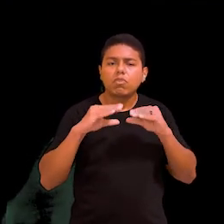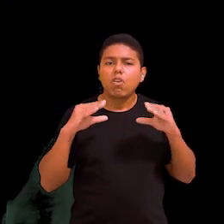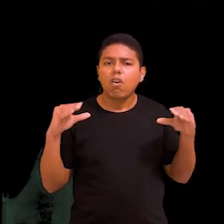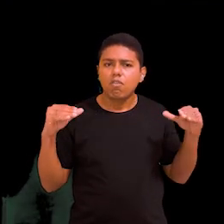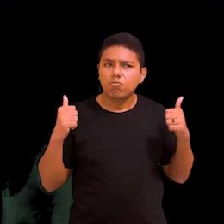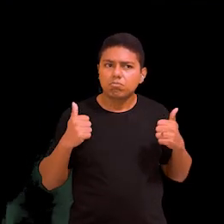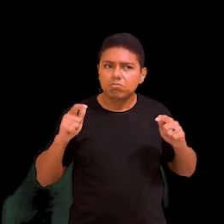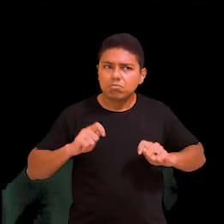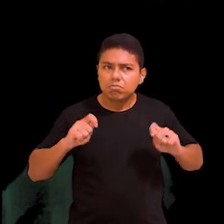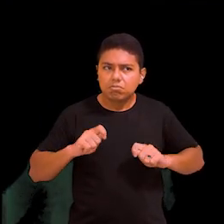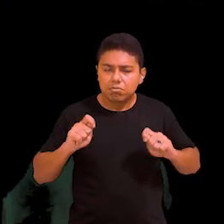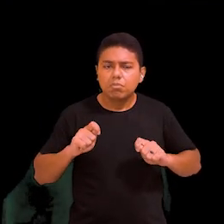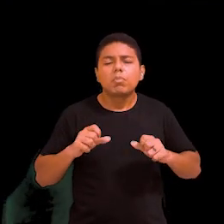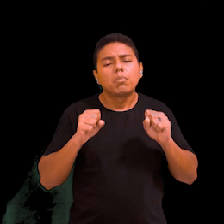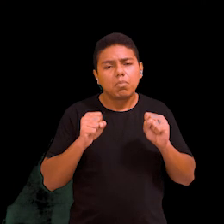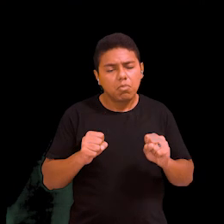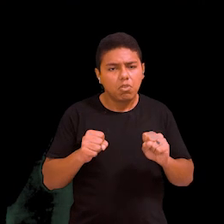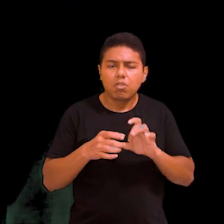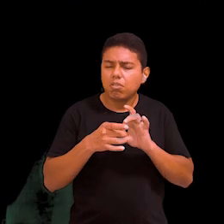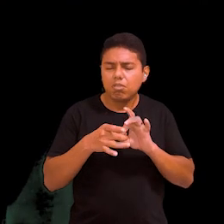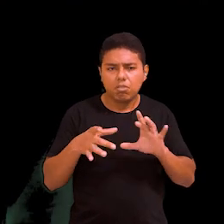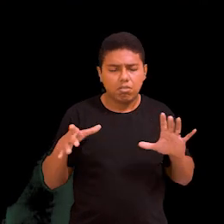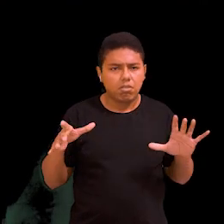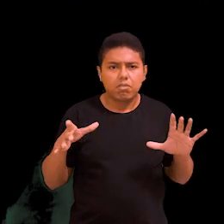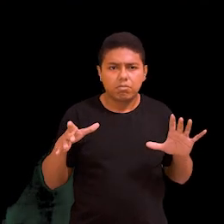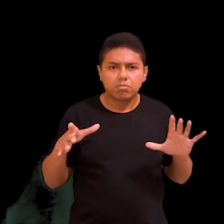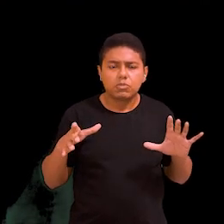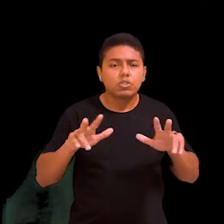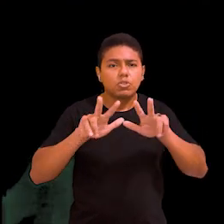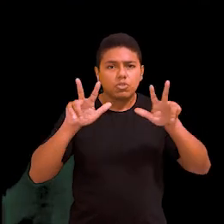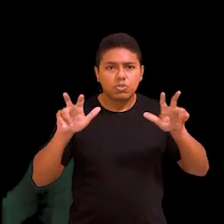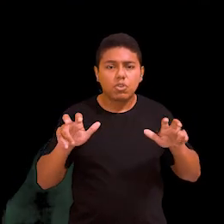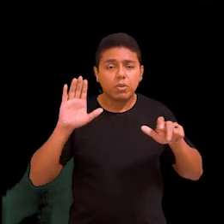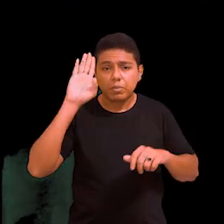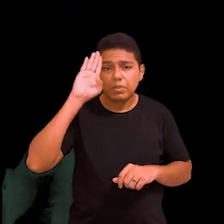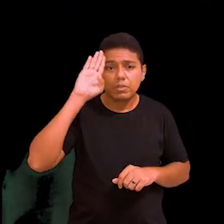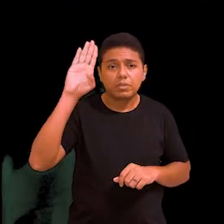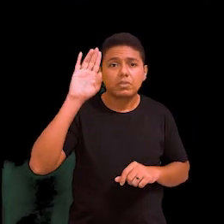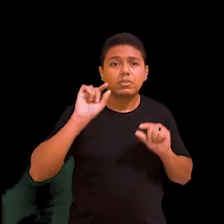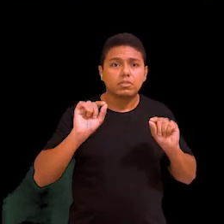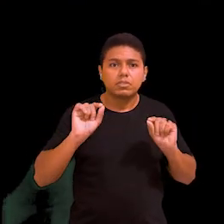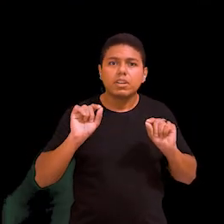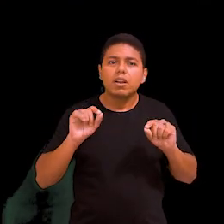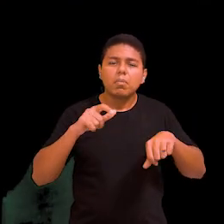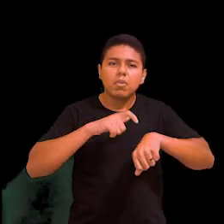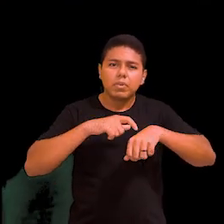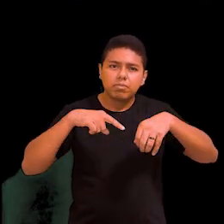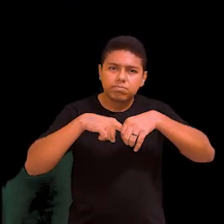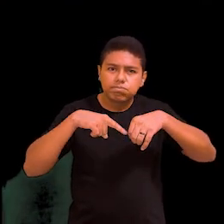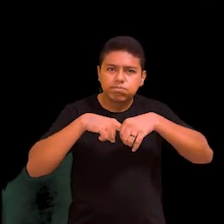puérpera, quando ela sentir-se confortável e apta a realizar essa atividade sexual. Em